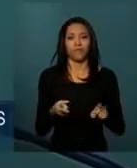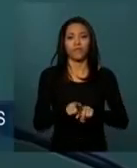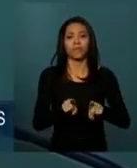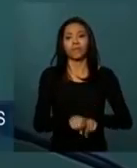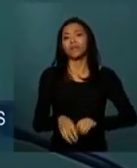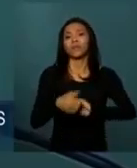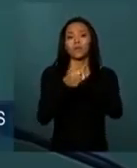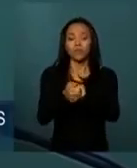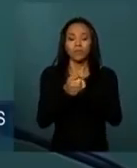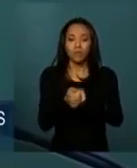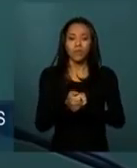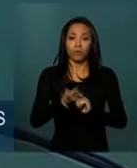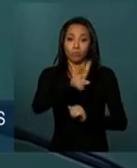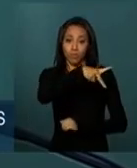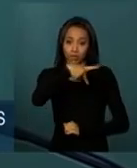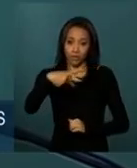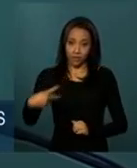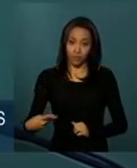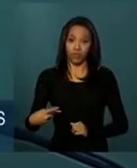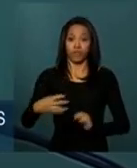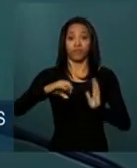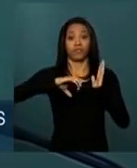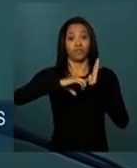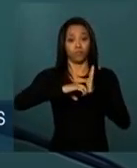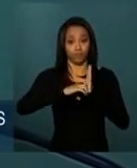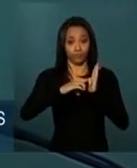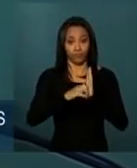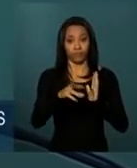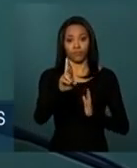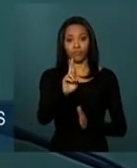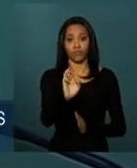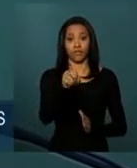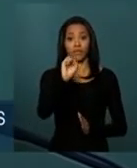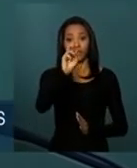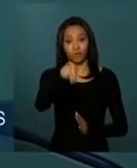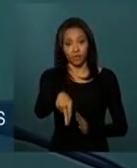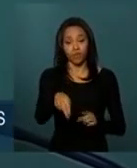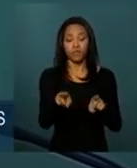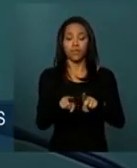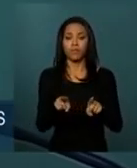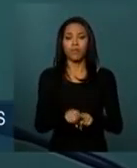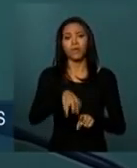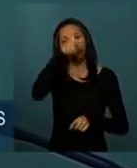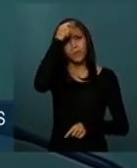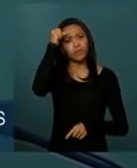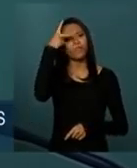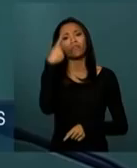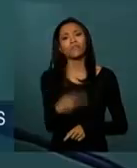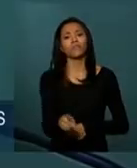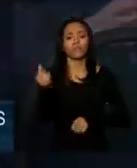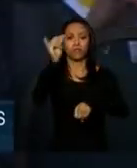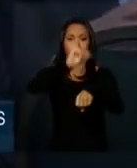Cumprimento o presidente do Senado Federal, Renan Calheiros, e o prefeito de Teresina, Firmino